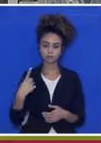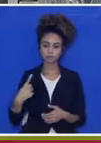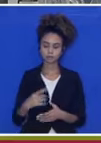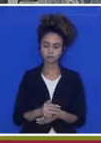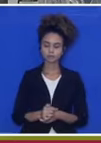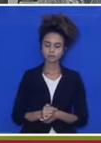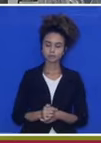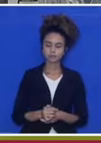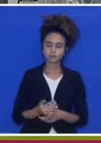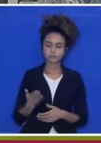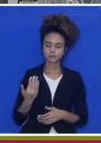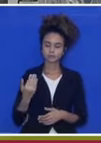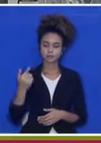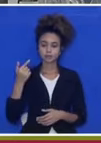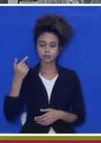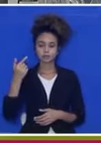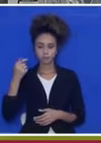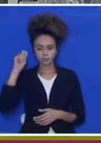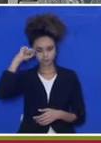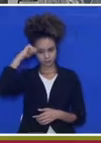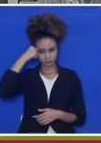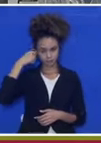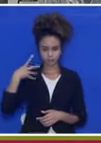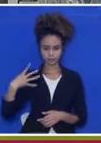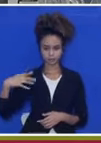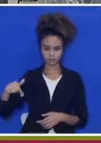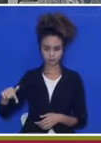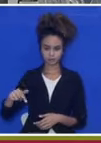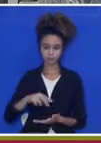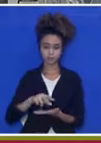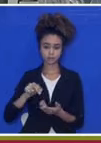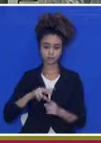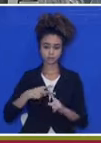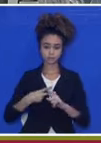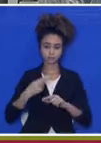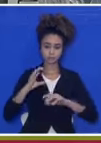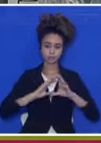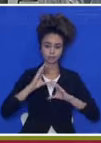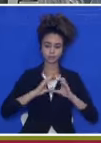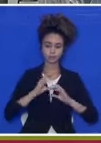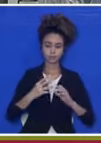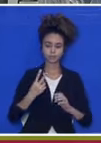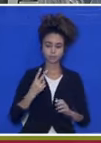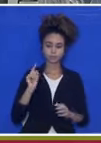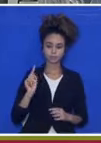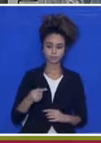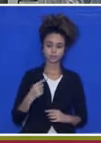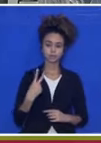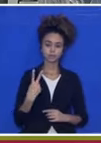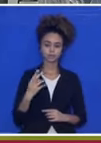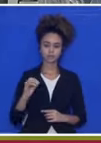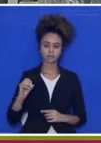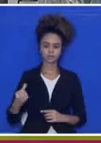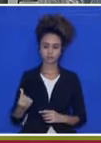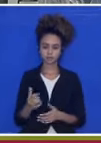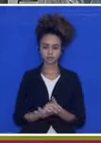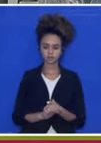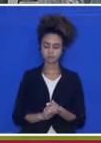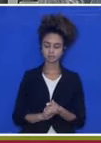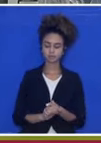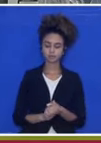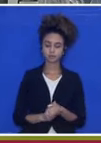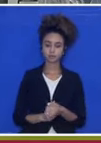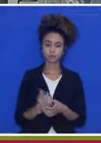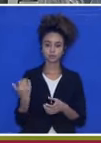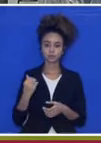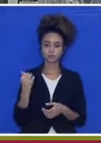chegando. Preta, número 47. Preta, 47. Sorteio da dupla cena, concurso 2206. Vamos chamar o